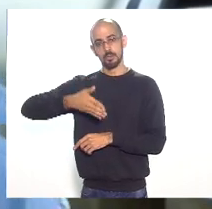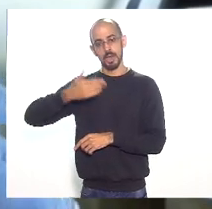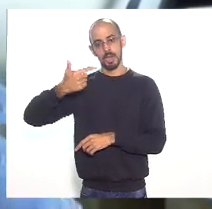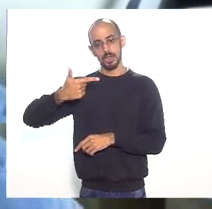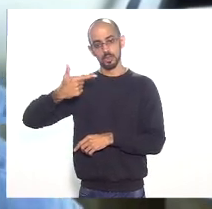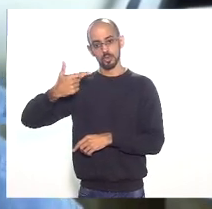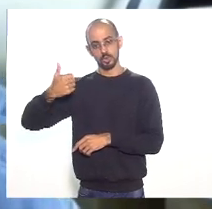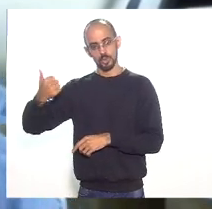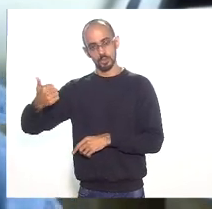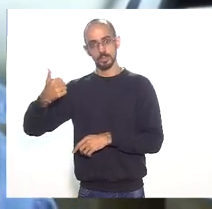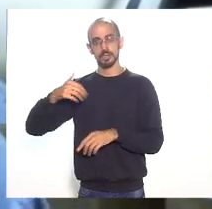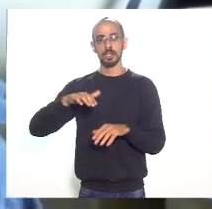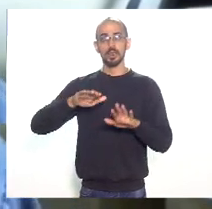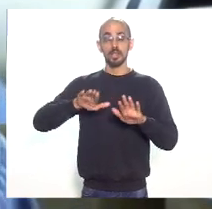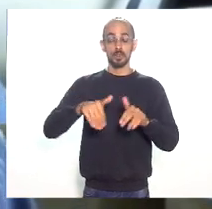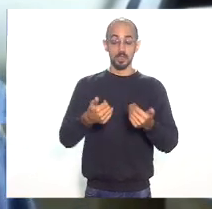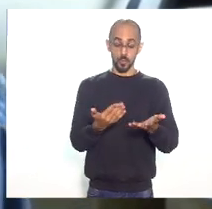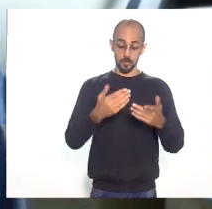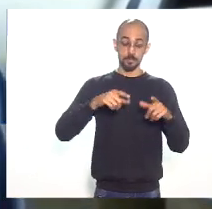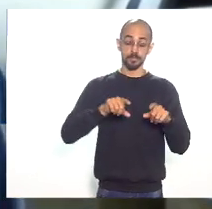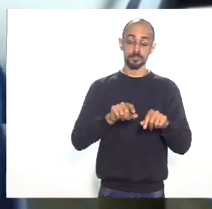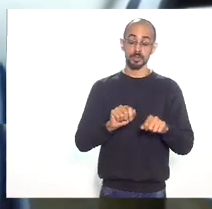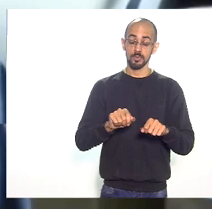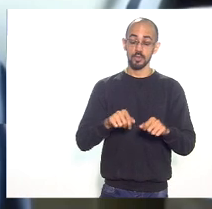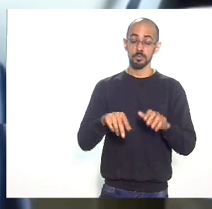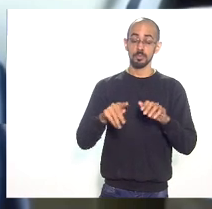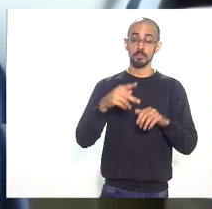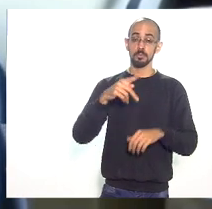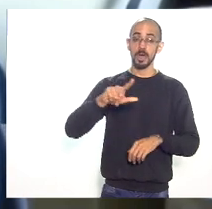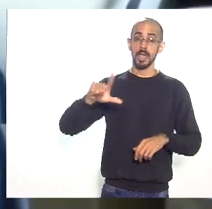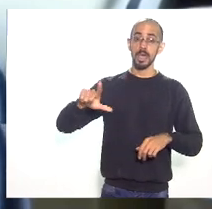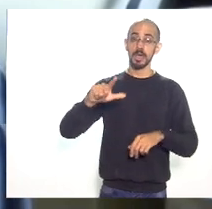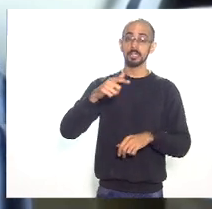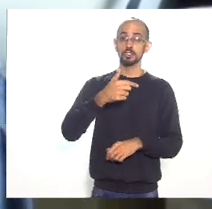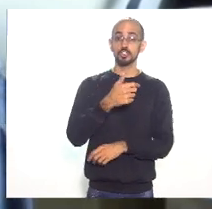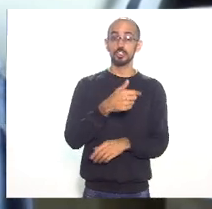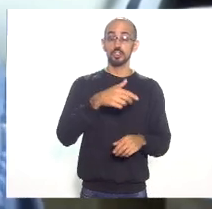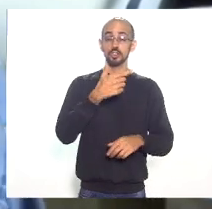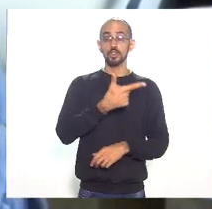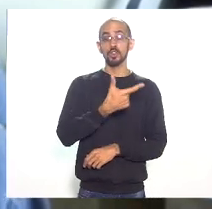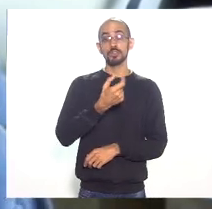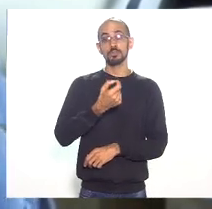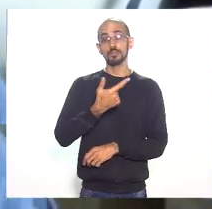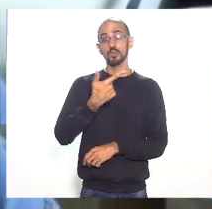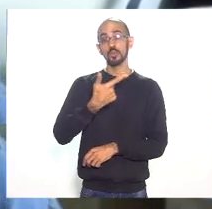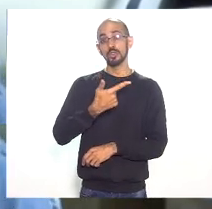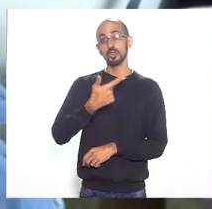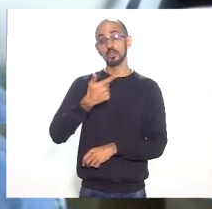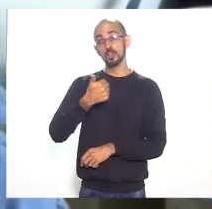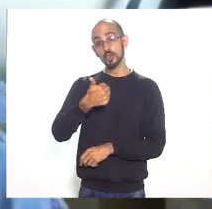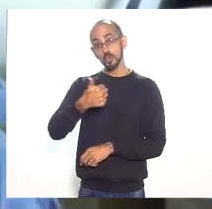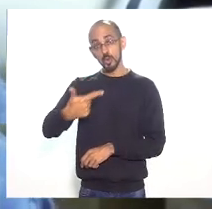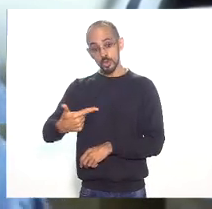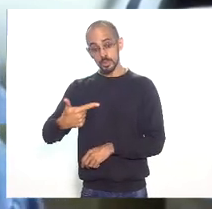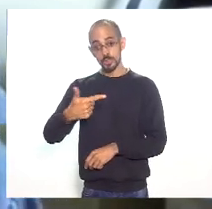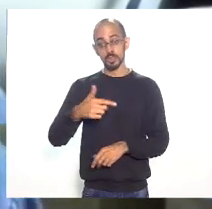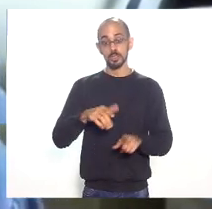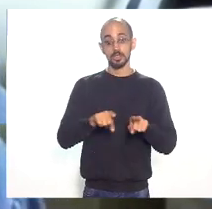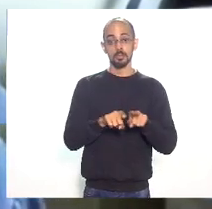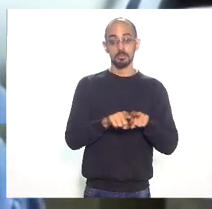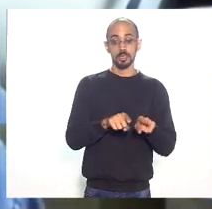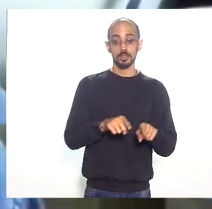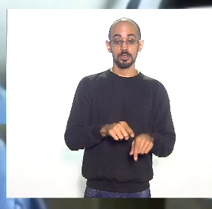1852 de 12 e foram na data de 20 do 12 de 12 e veio